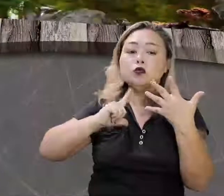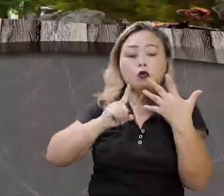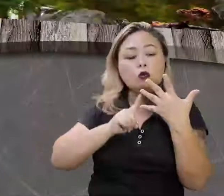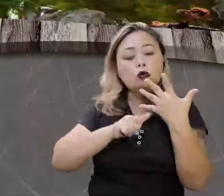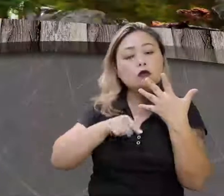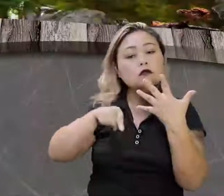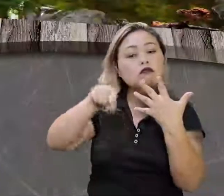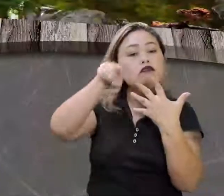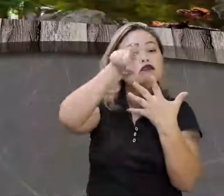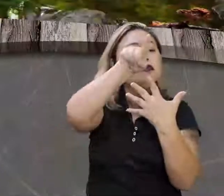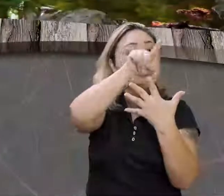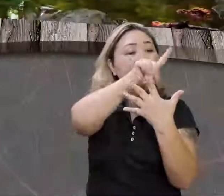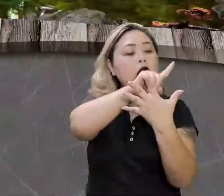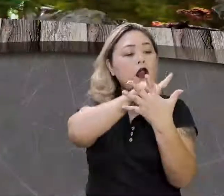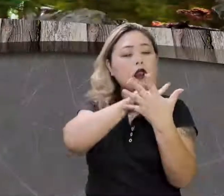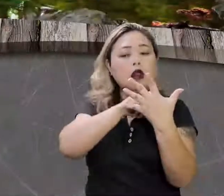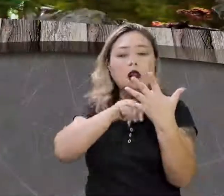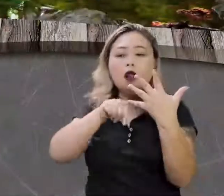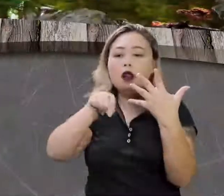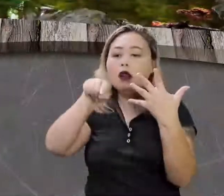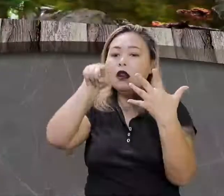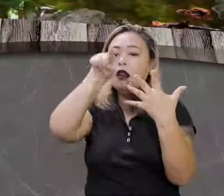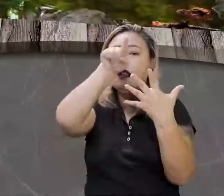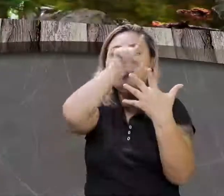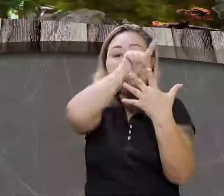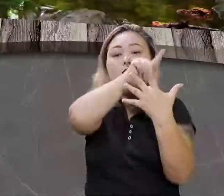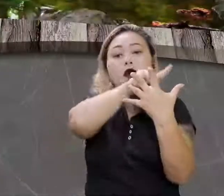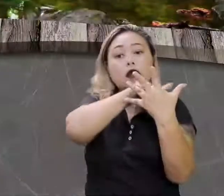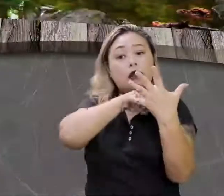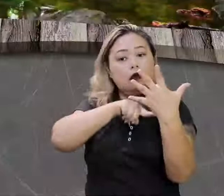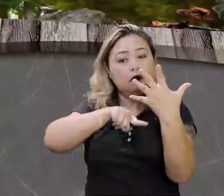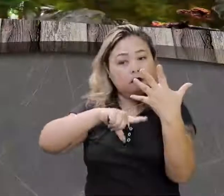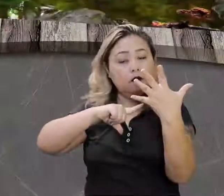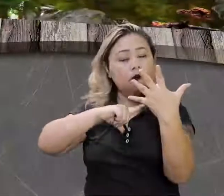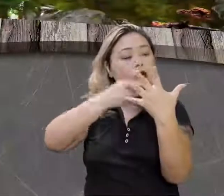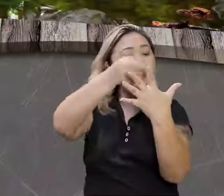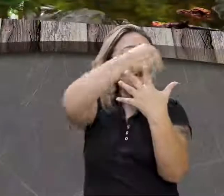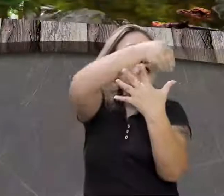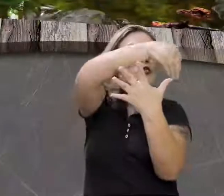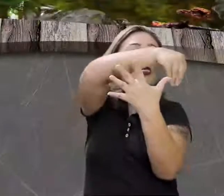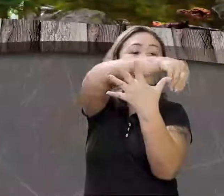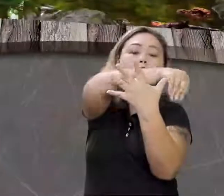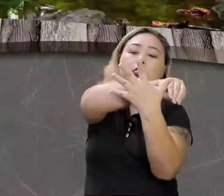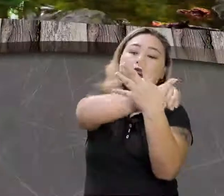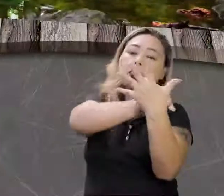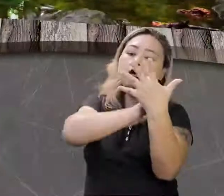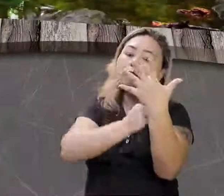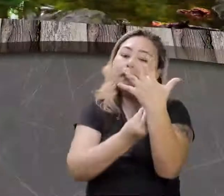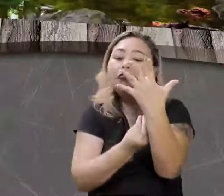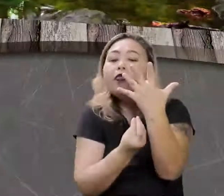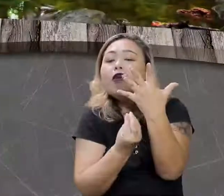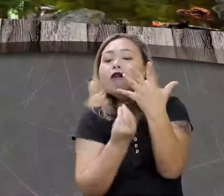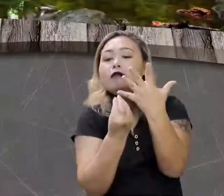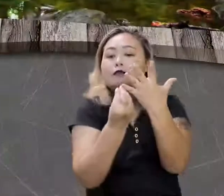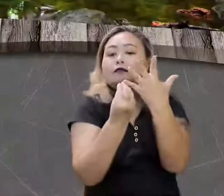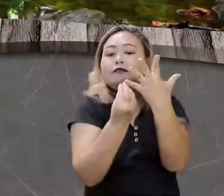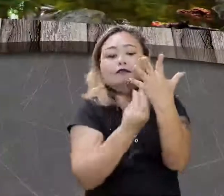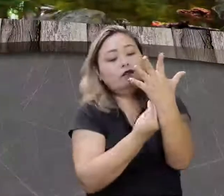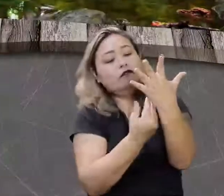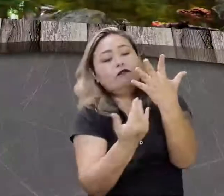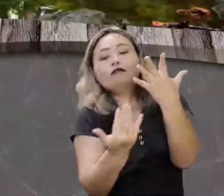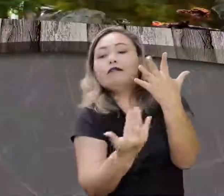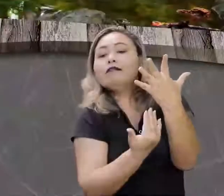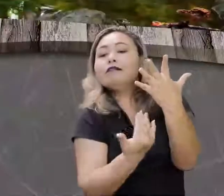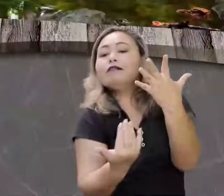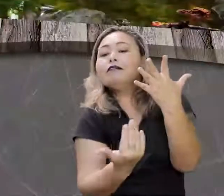situação cíclica, tá? Por isso a gente tem os decompositores na cadeia alimentar para devolver a matéria